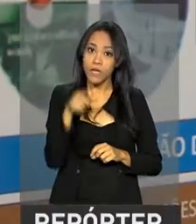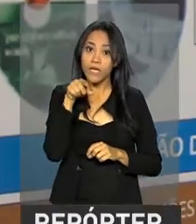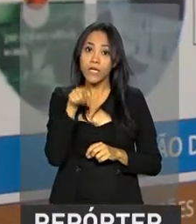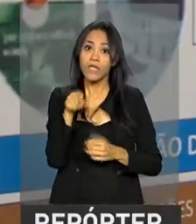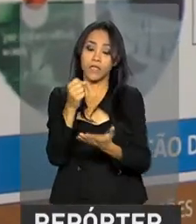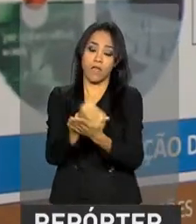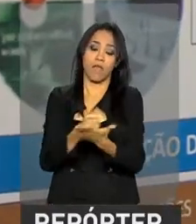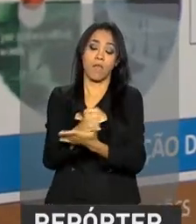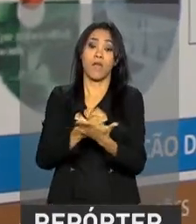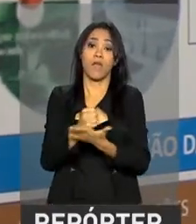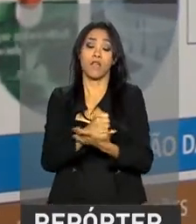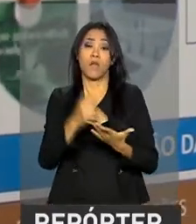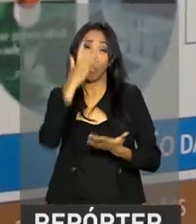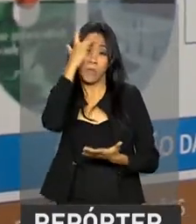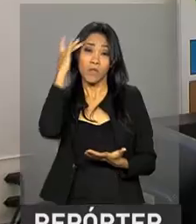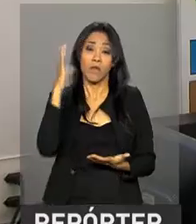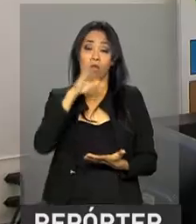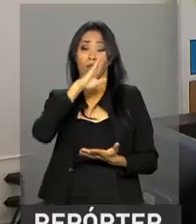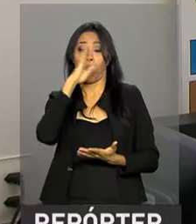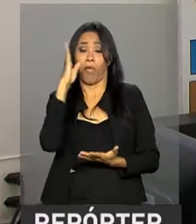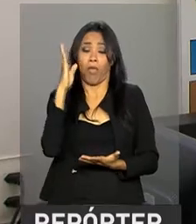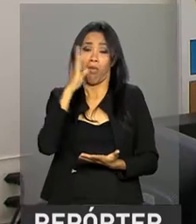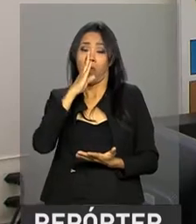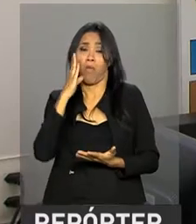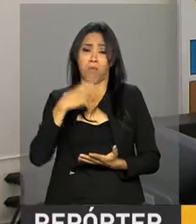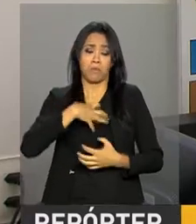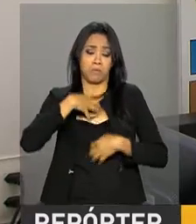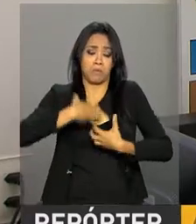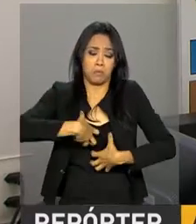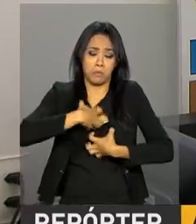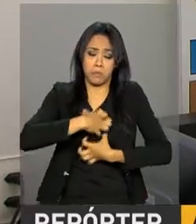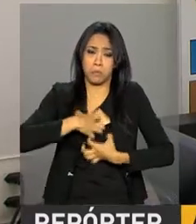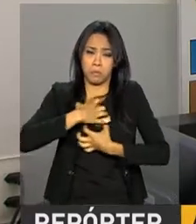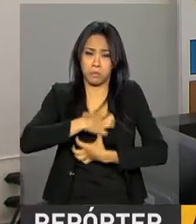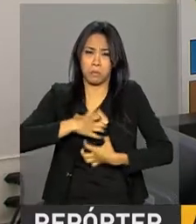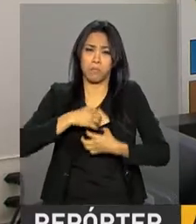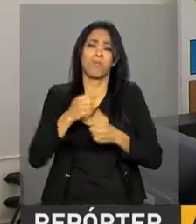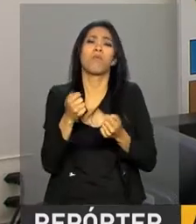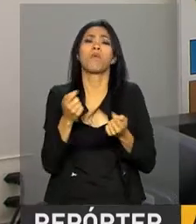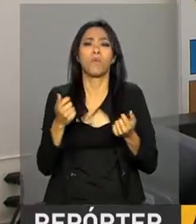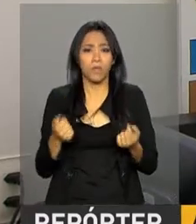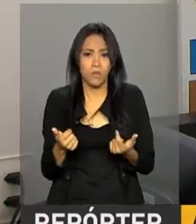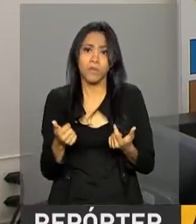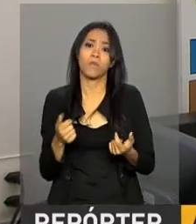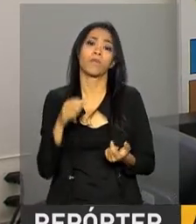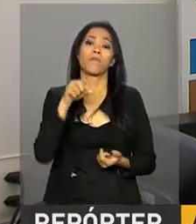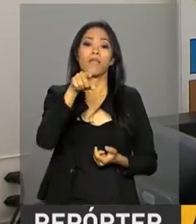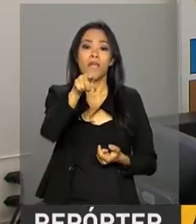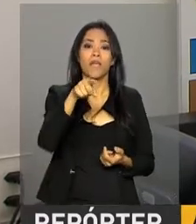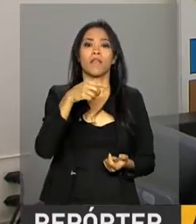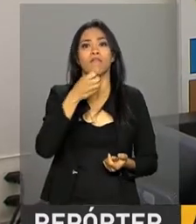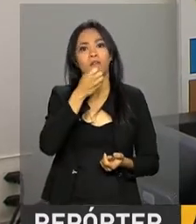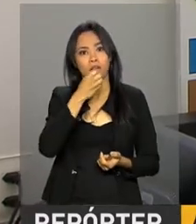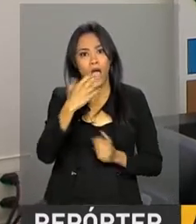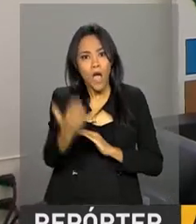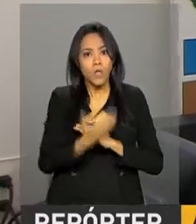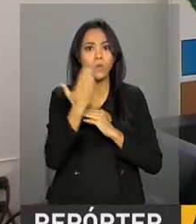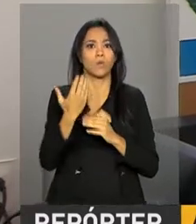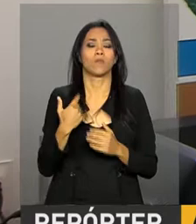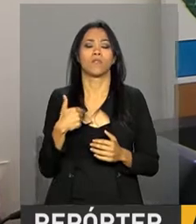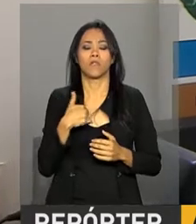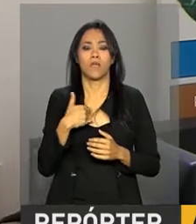tem menos efeitos colaterais. A gente vai ter uma medicação que é menor efeito adverso, maior barreira